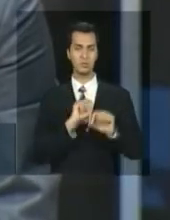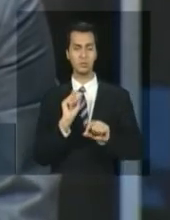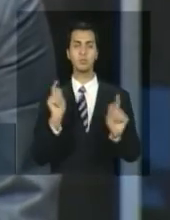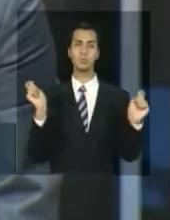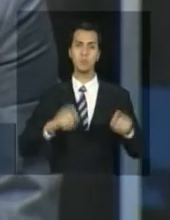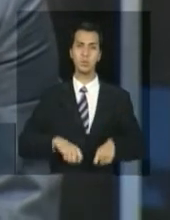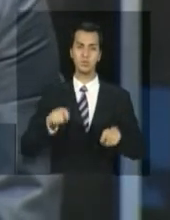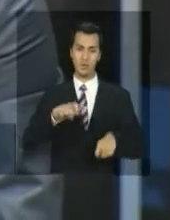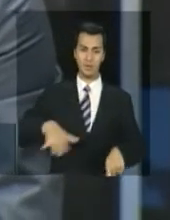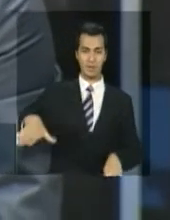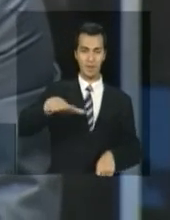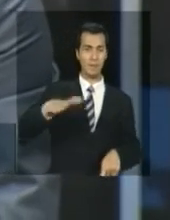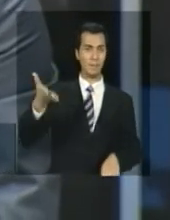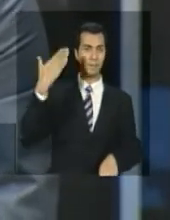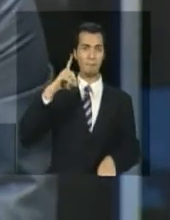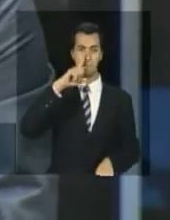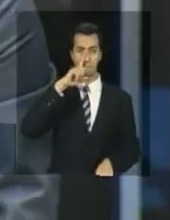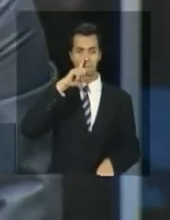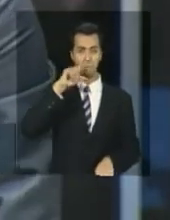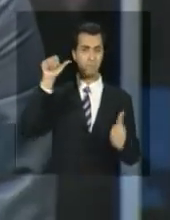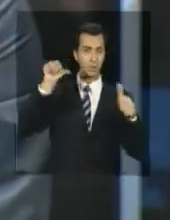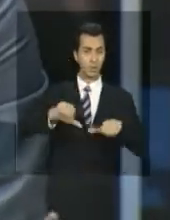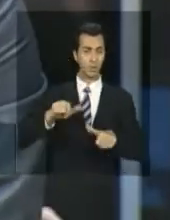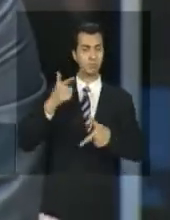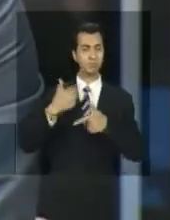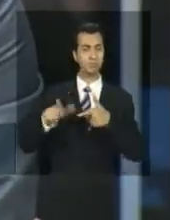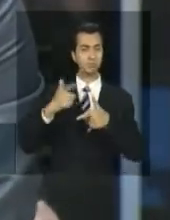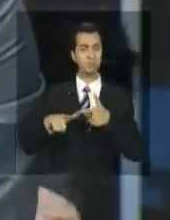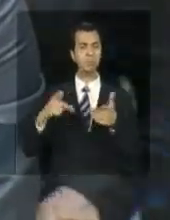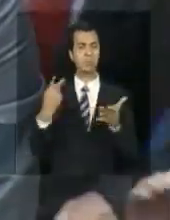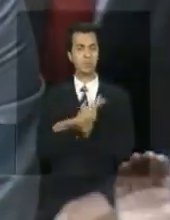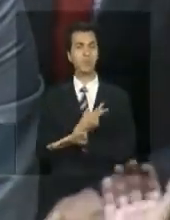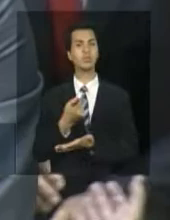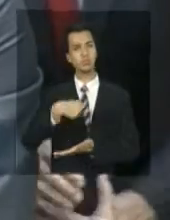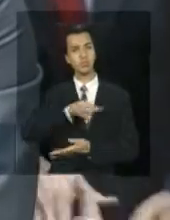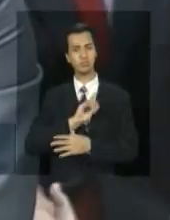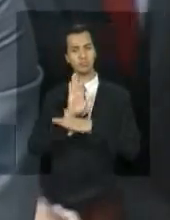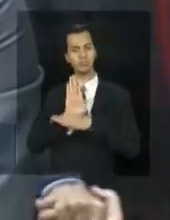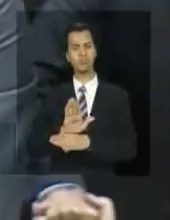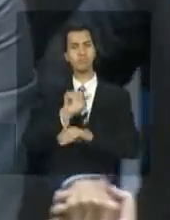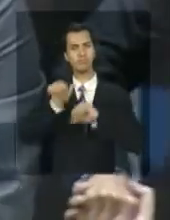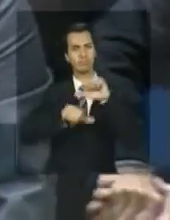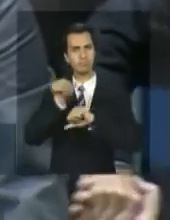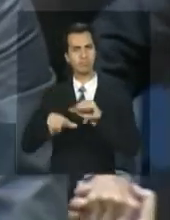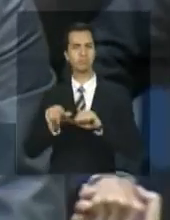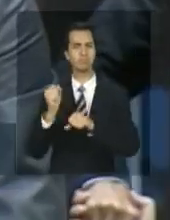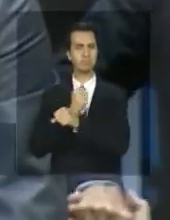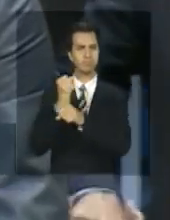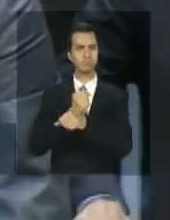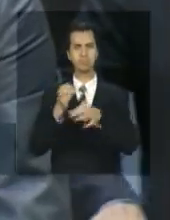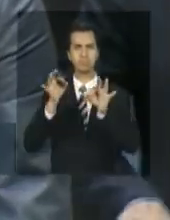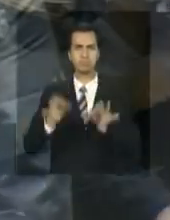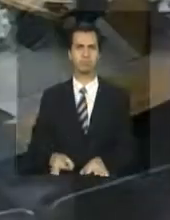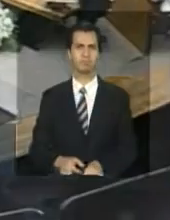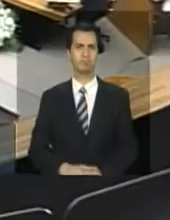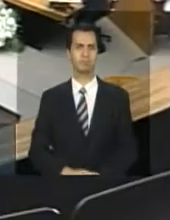risco em áreas que no passado recente têm sido mais afetadas pelos desastres